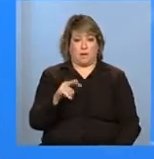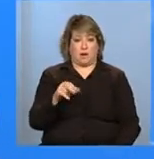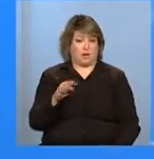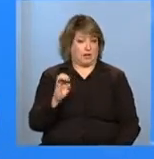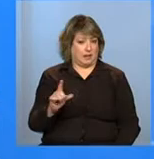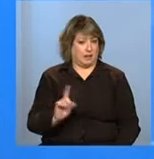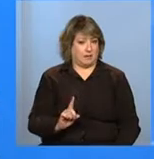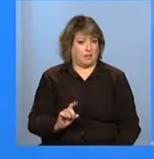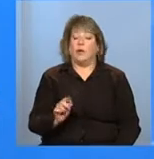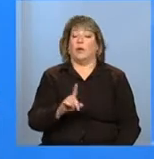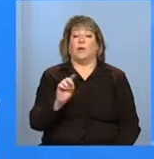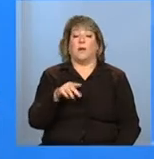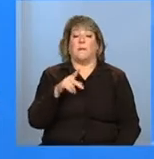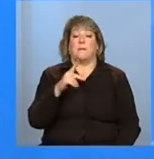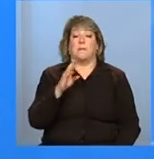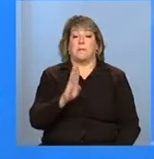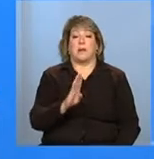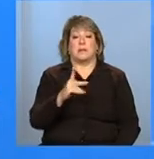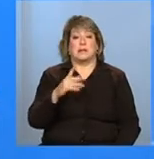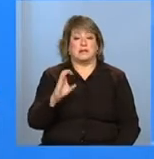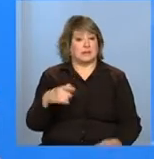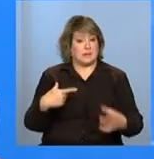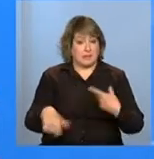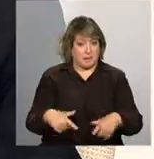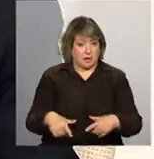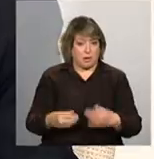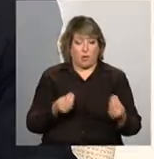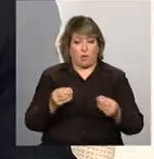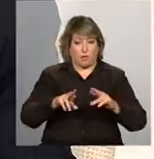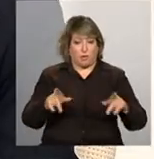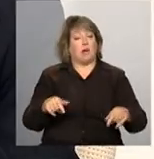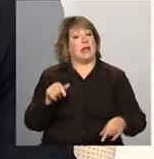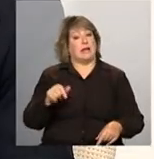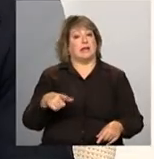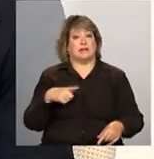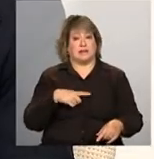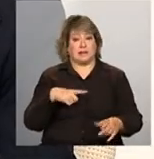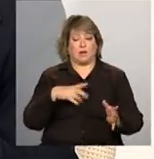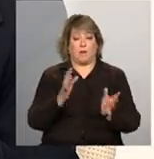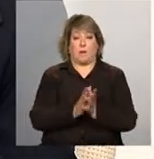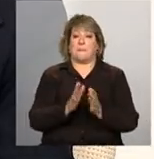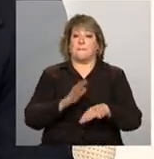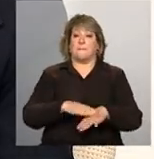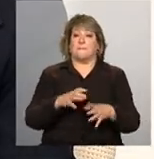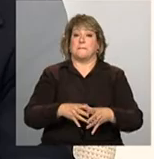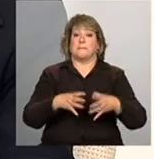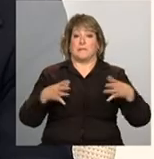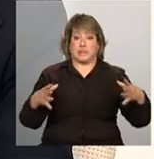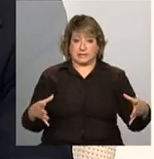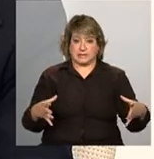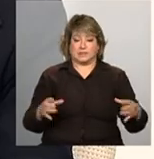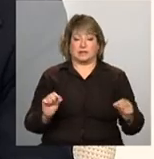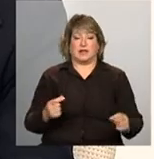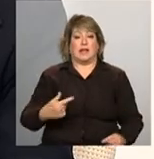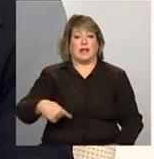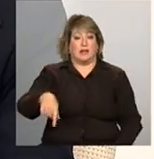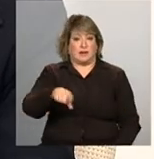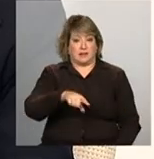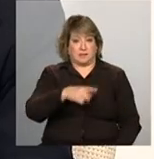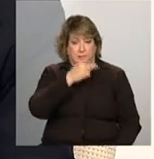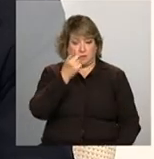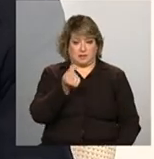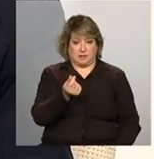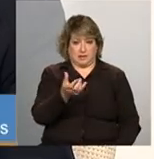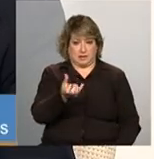Do Pronatec, não, do BPC Trabalho. Ele tem um público mais amplo. É também os beneficiários do BPC,